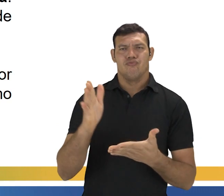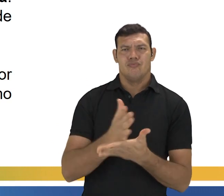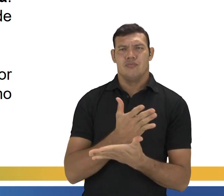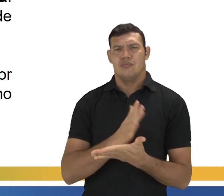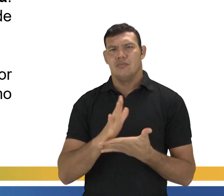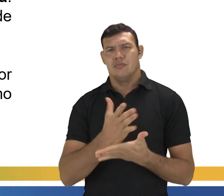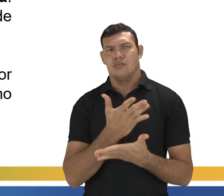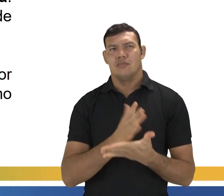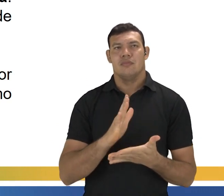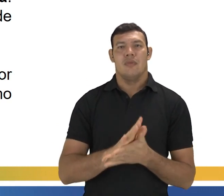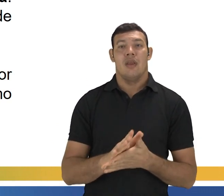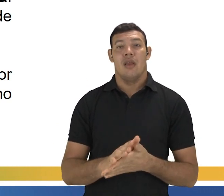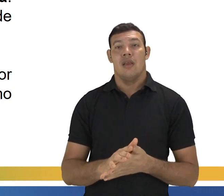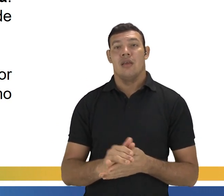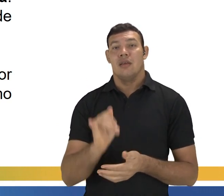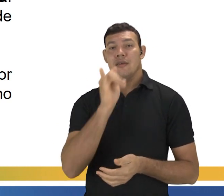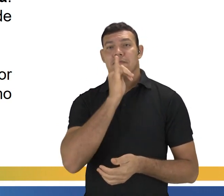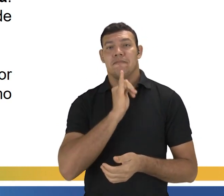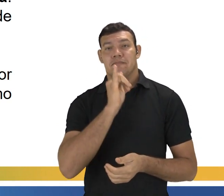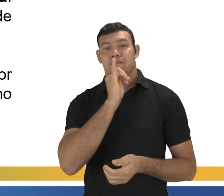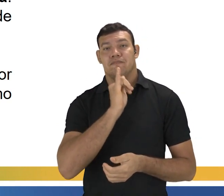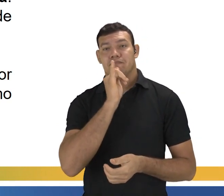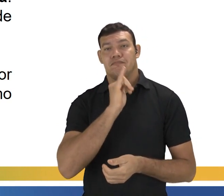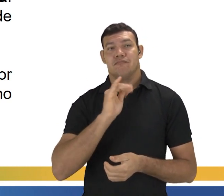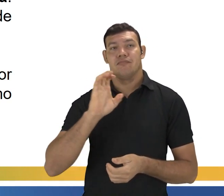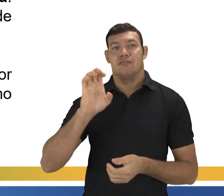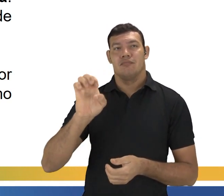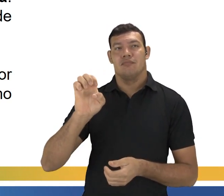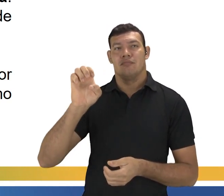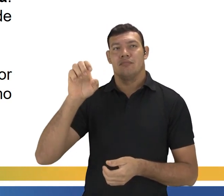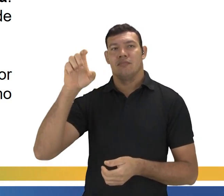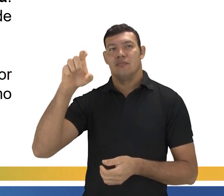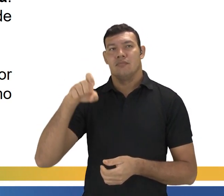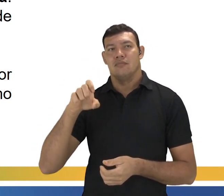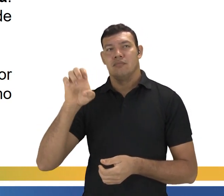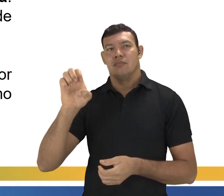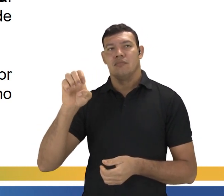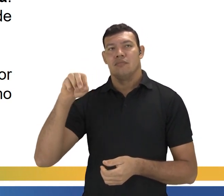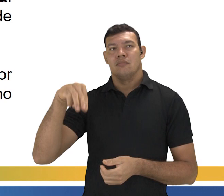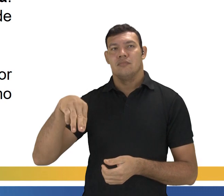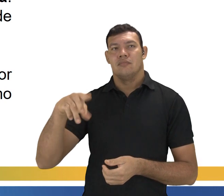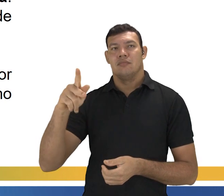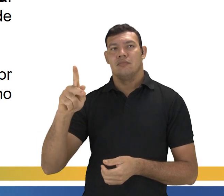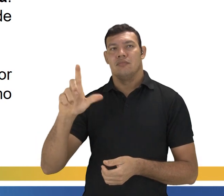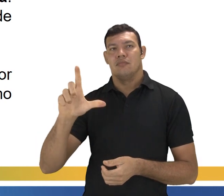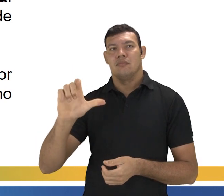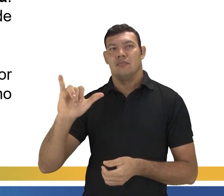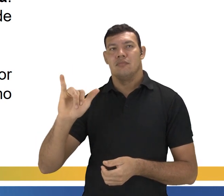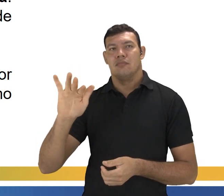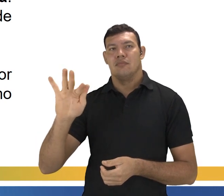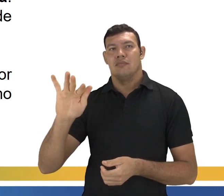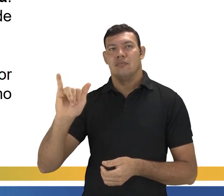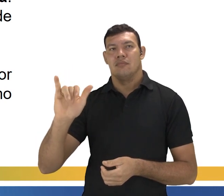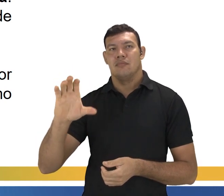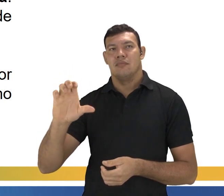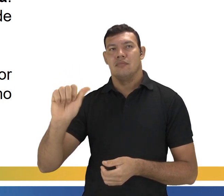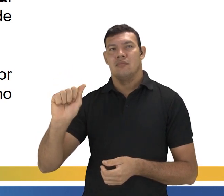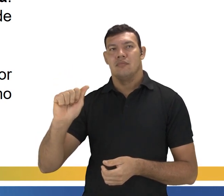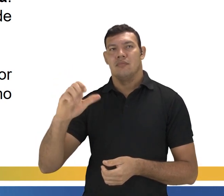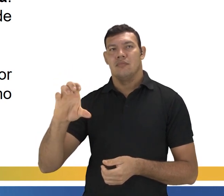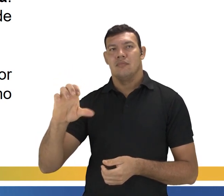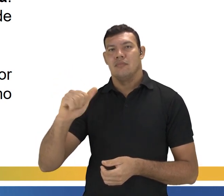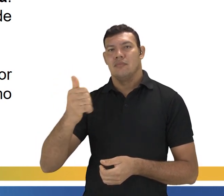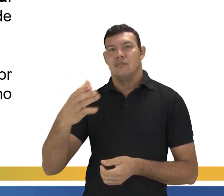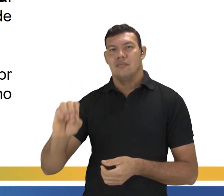estratégia de exemplificação. Nesse modelo de estratégia, você deve inserir e desenvolver um exemplo específico como